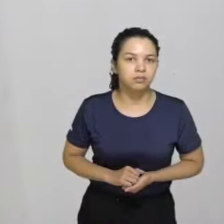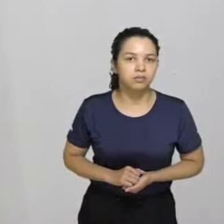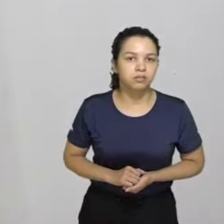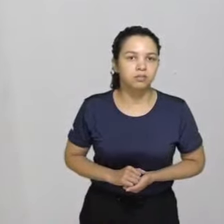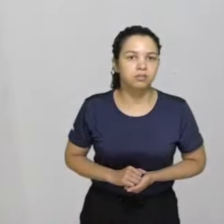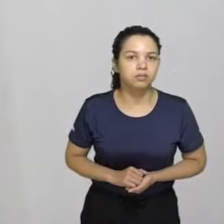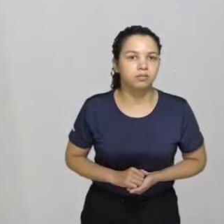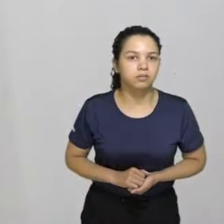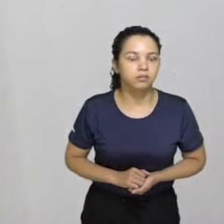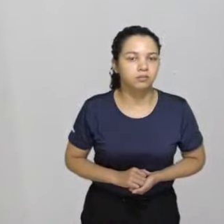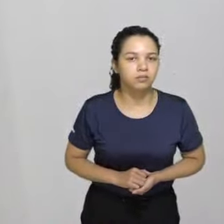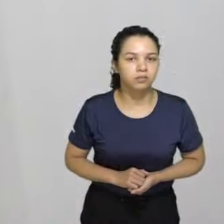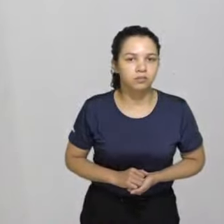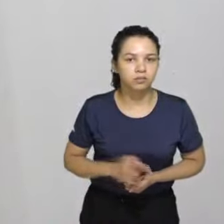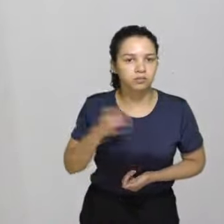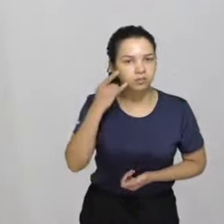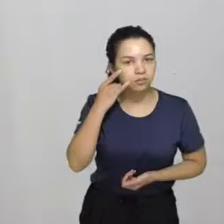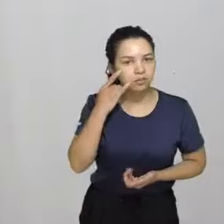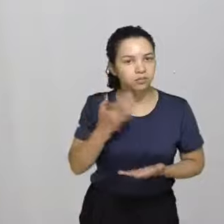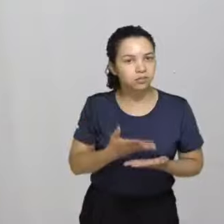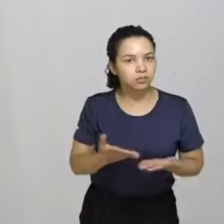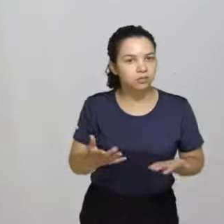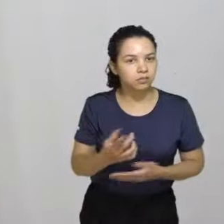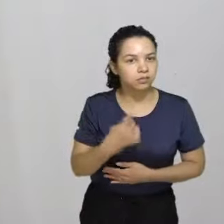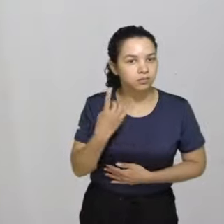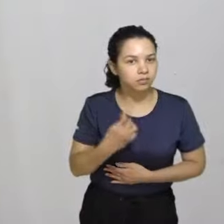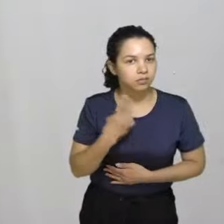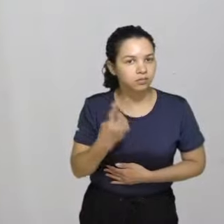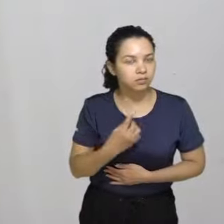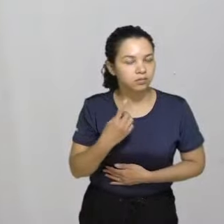Mauro de Nadal, nobres deputados,